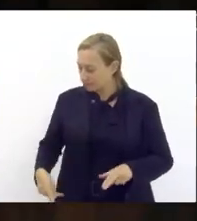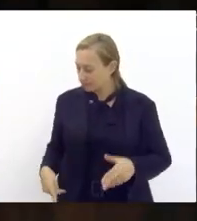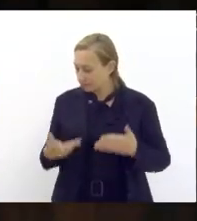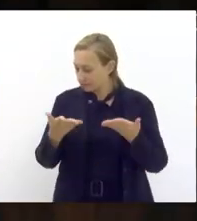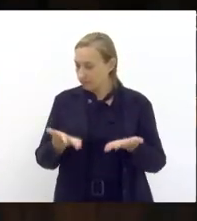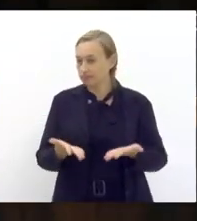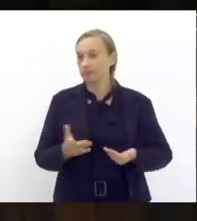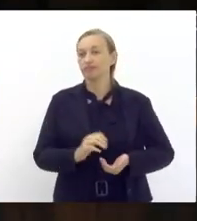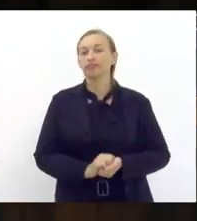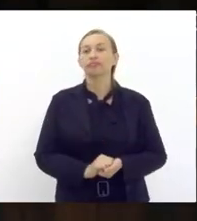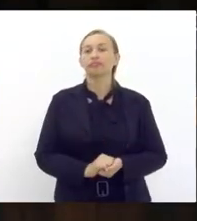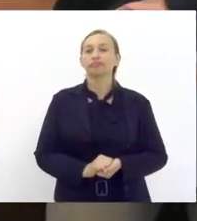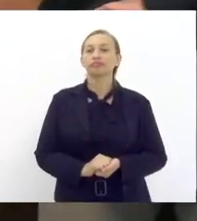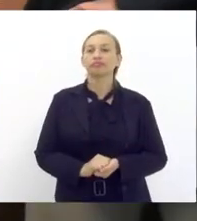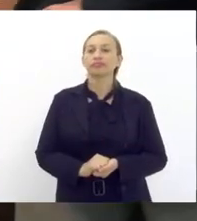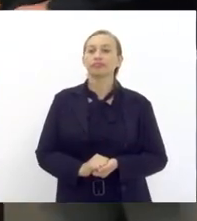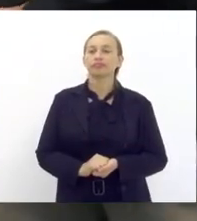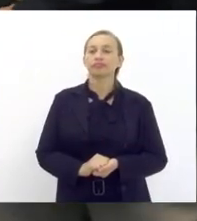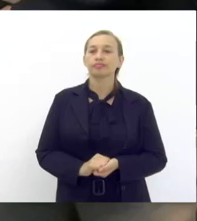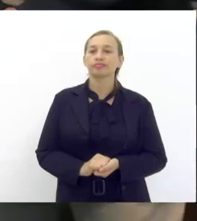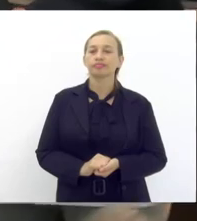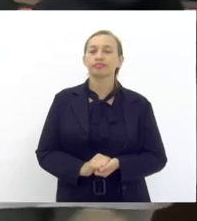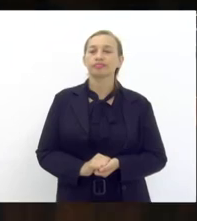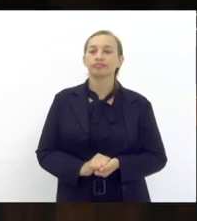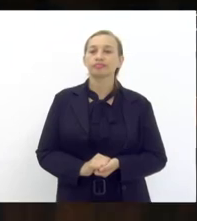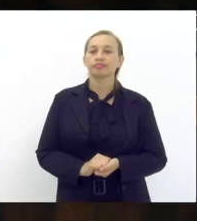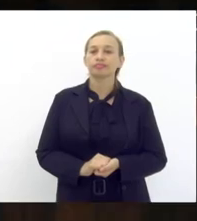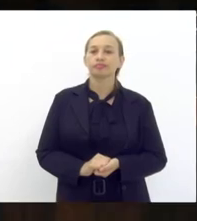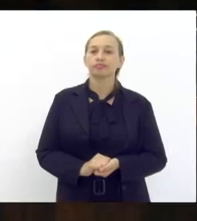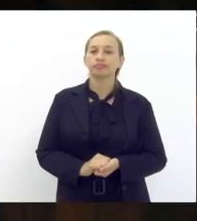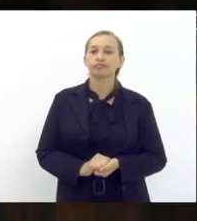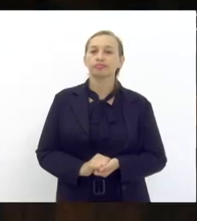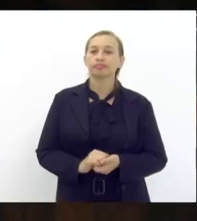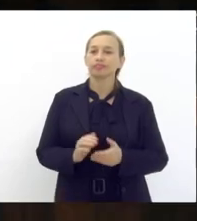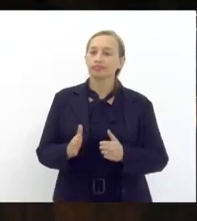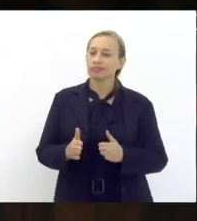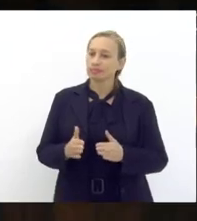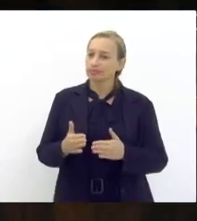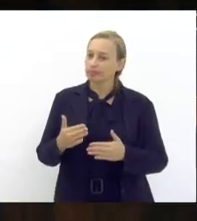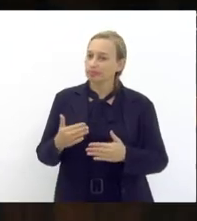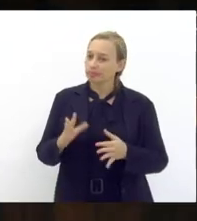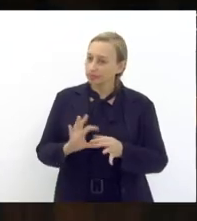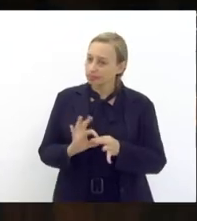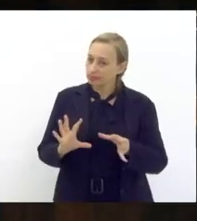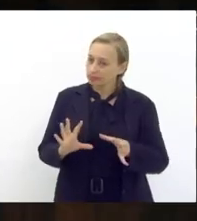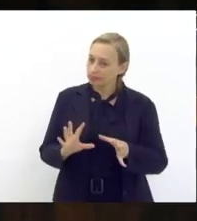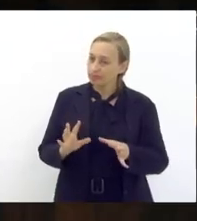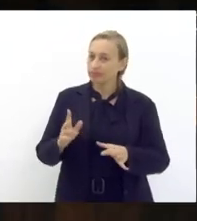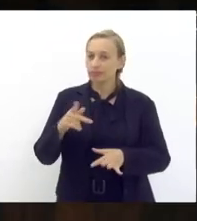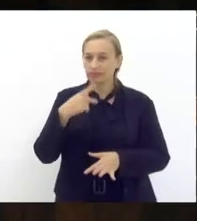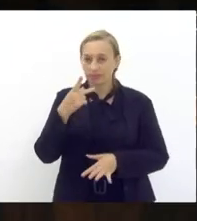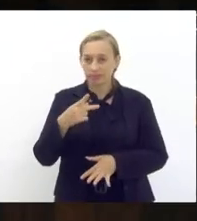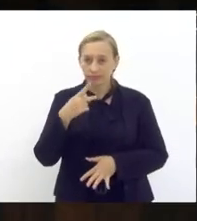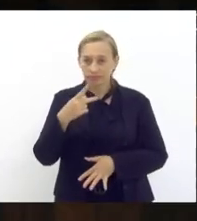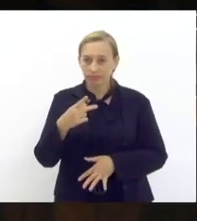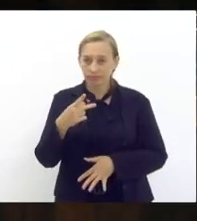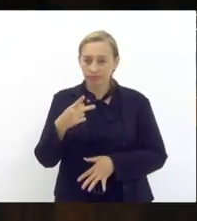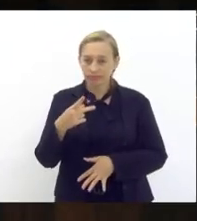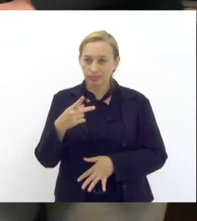às rédeas do nosso parlamento. Vossa Excelência, eu permito que me chame de intrépida e